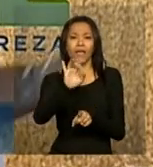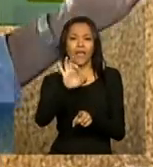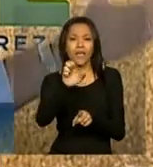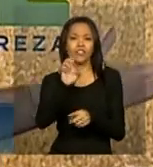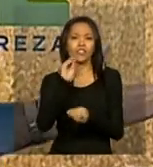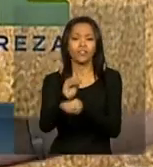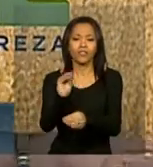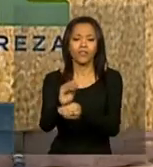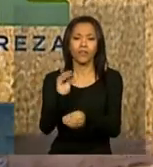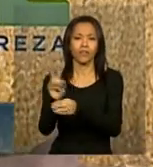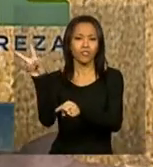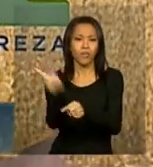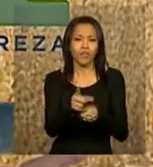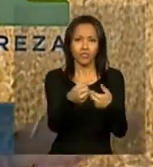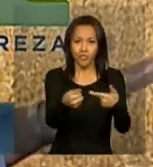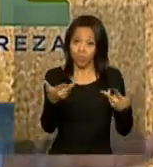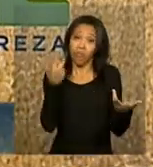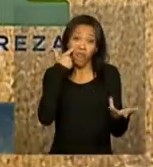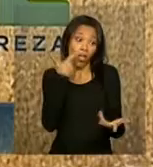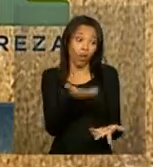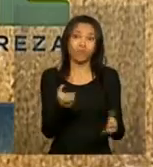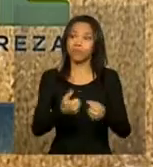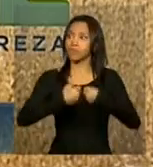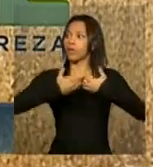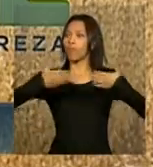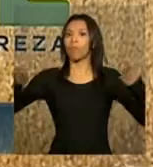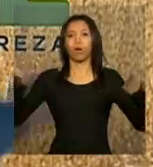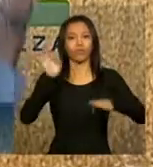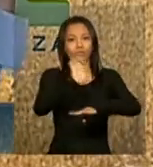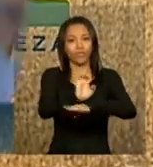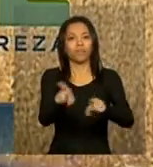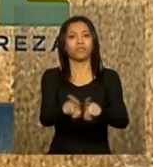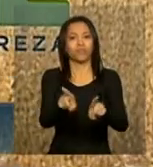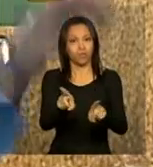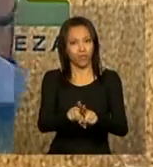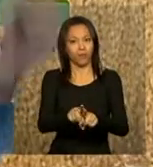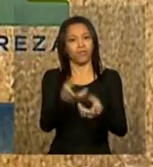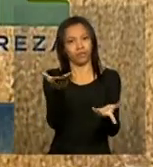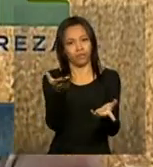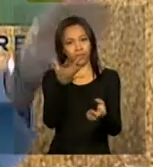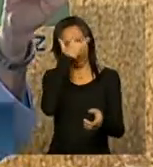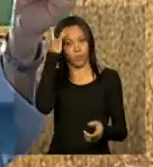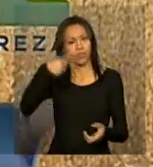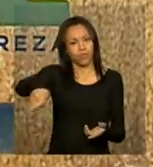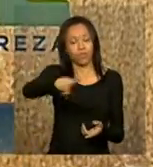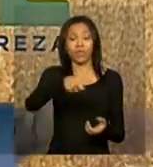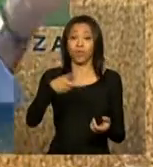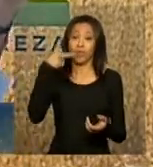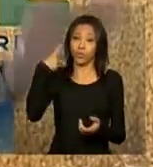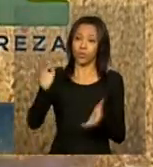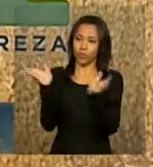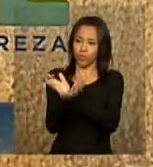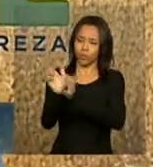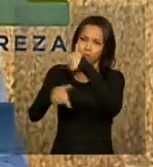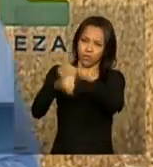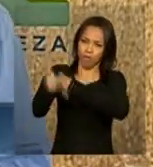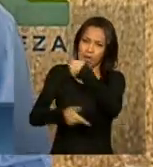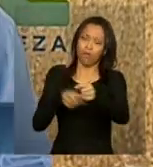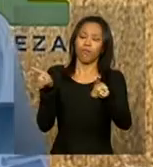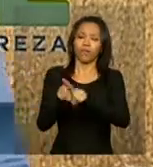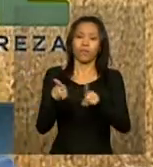familiar, porque é o tamanho do nosso estado e a grandeza da nossa gente. Portanto, a senhora e toda a equipe, a nossa